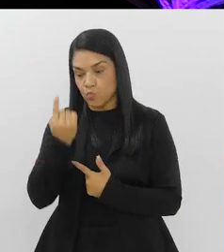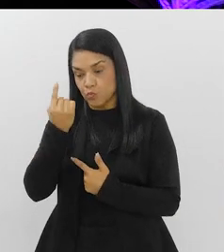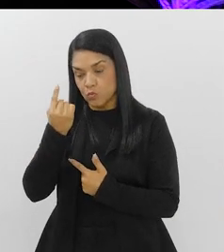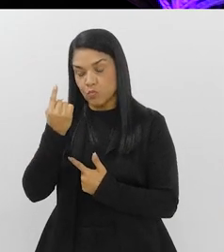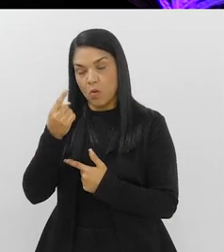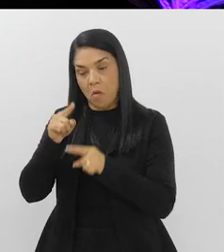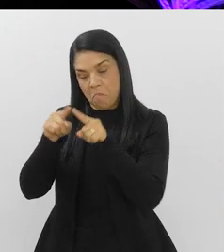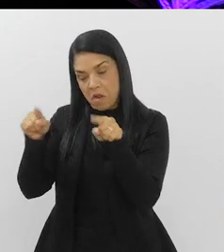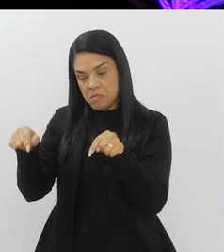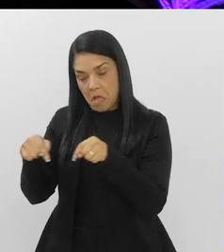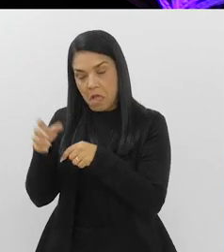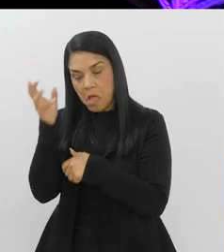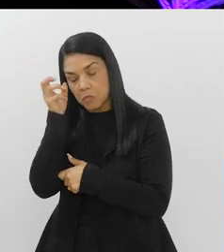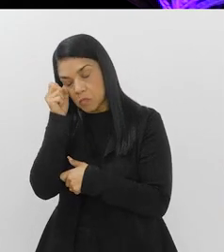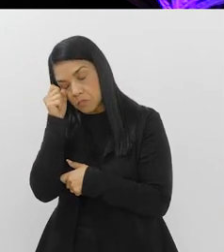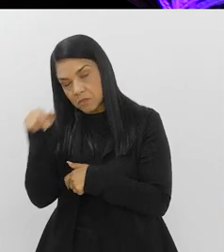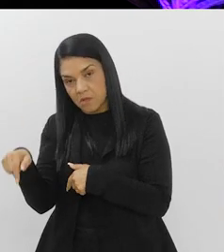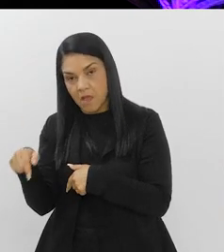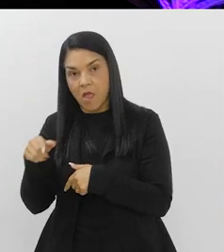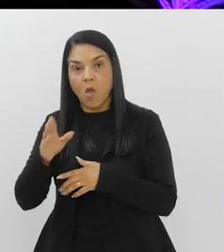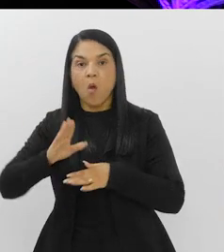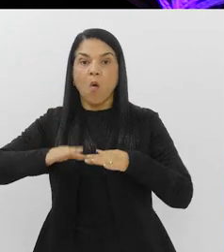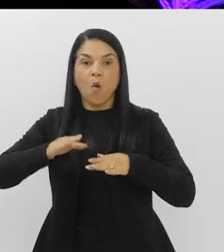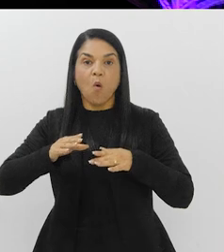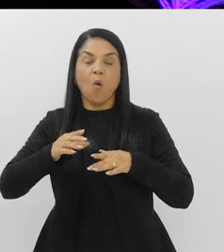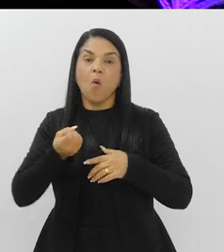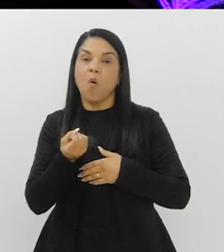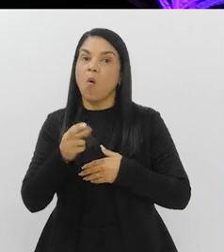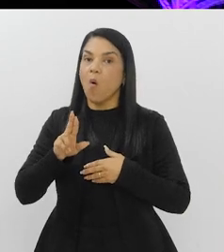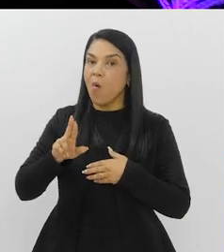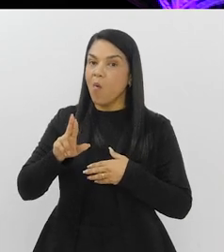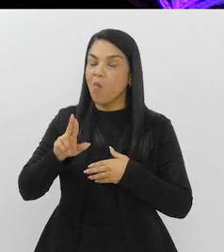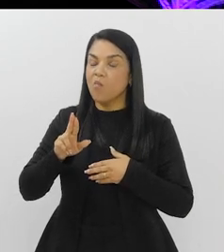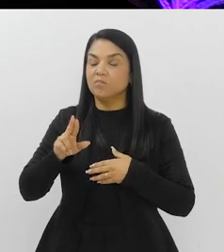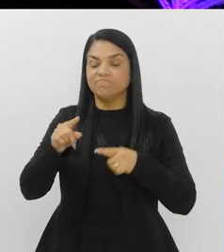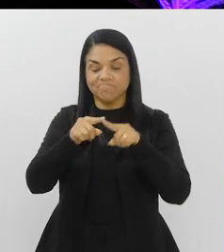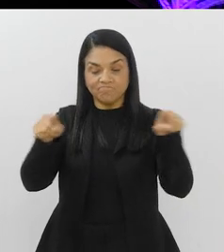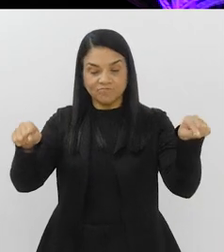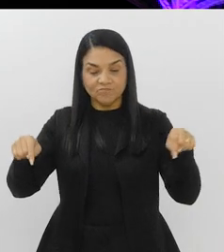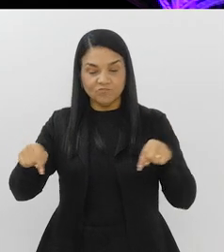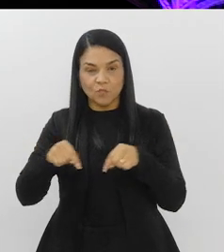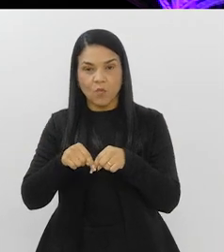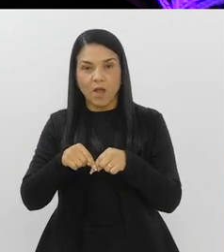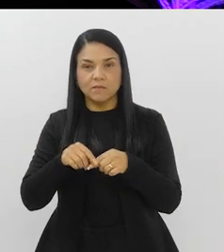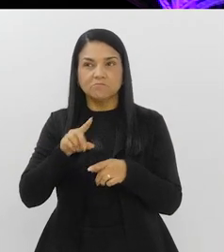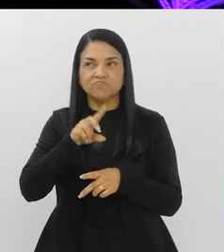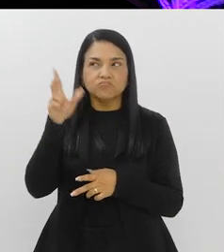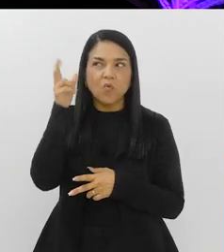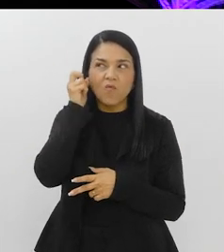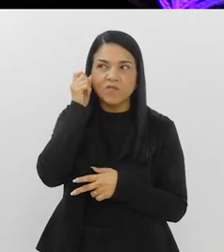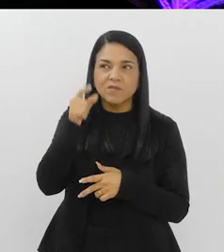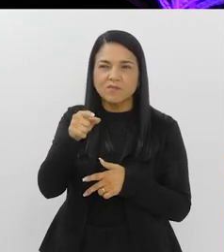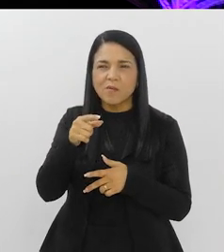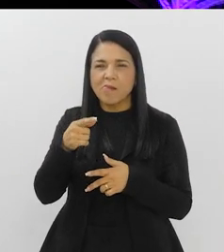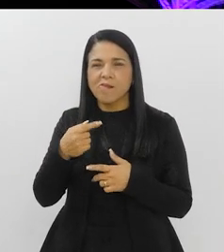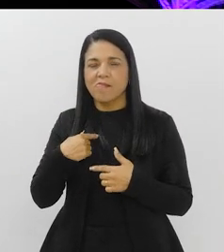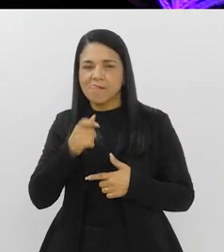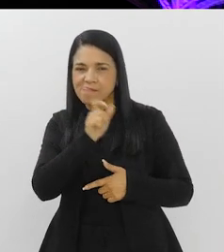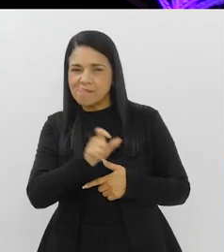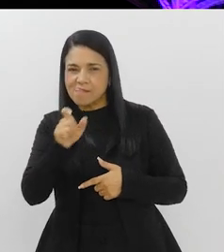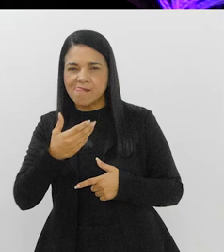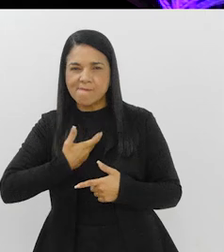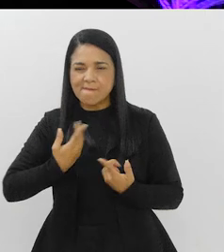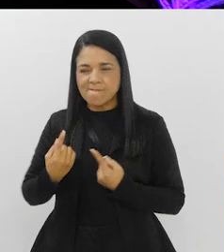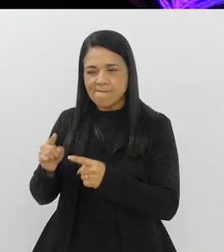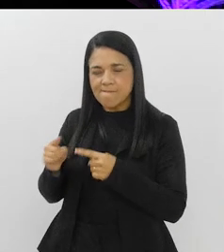eu ia lá e dormia ou eu ficava lá na na quadra assistindo eu ficava lá na quadra assistindo os Car lá um sacaneando o outro